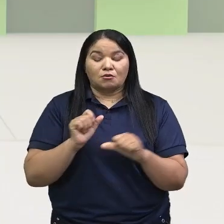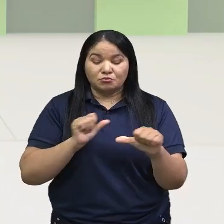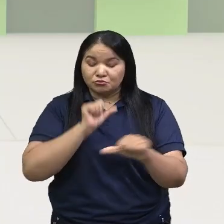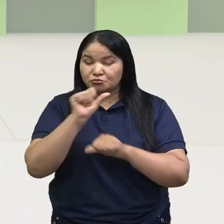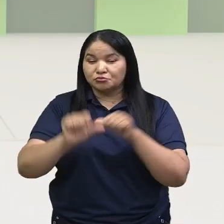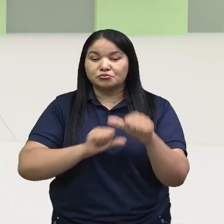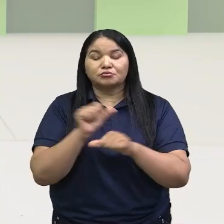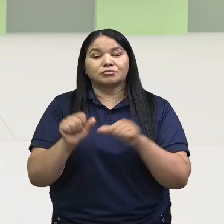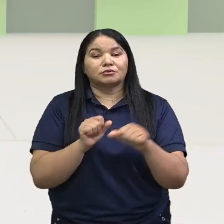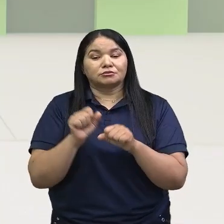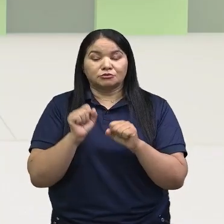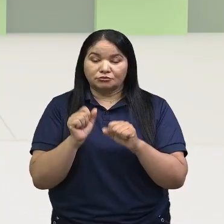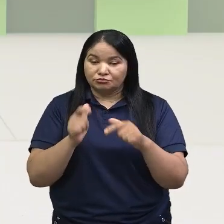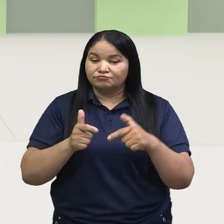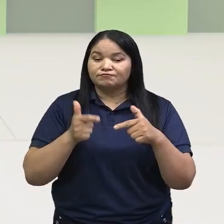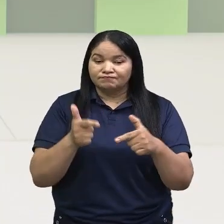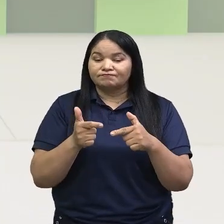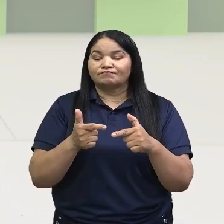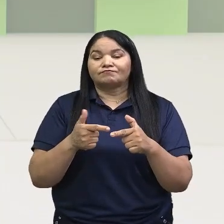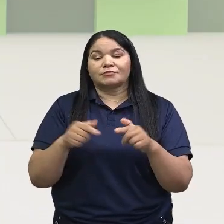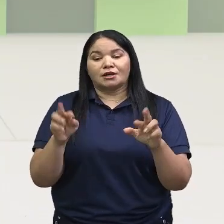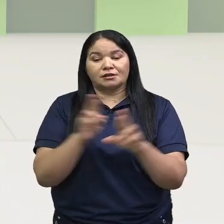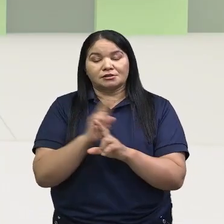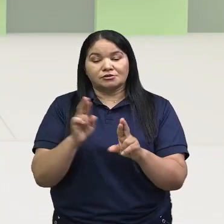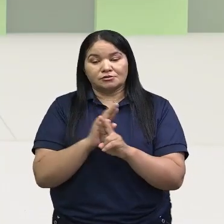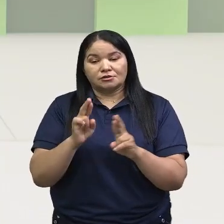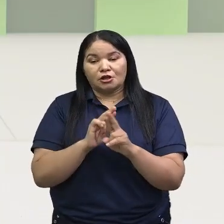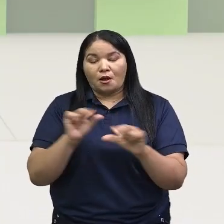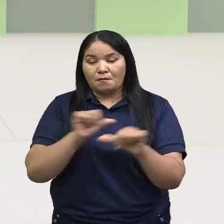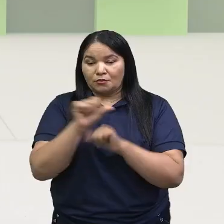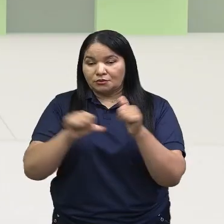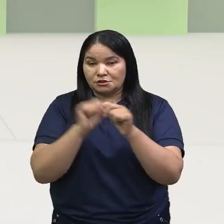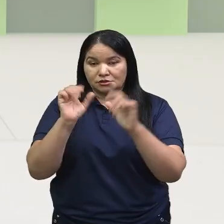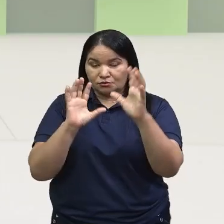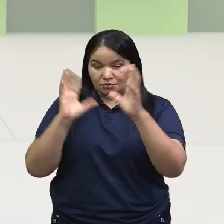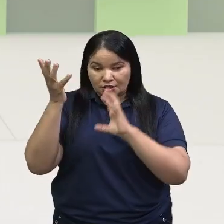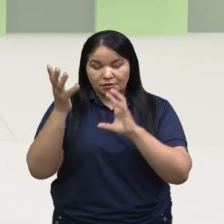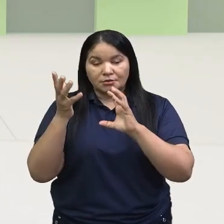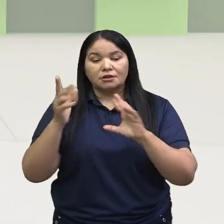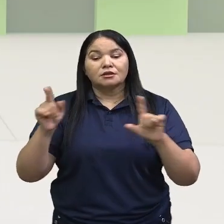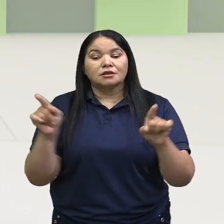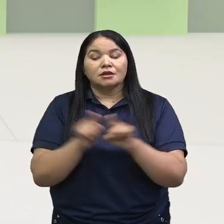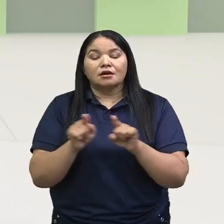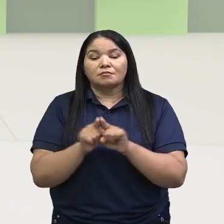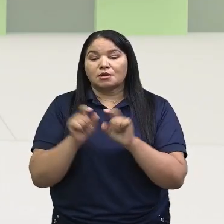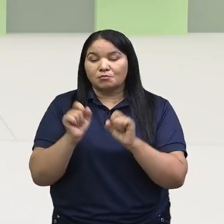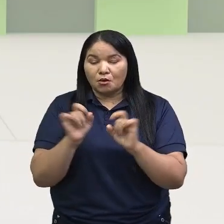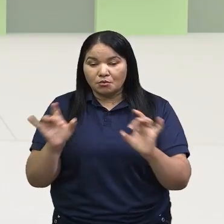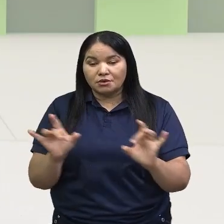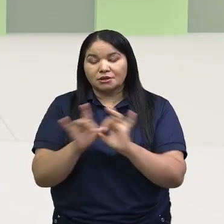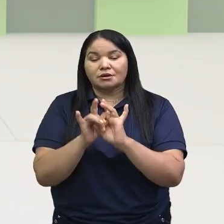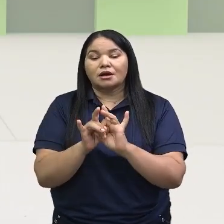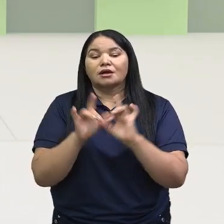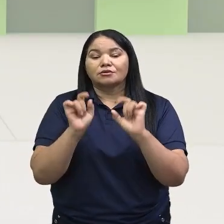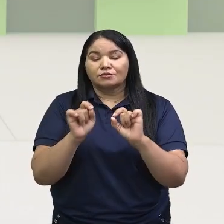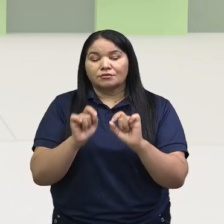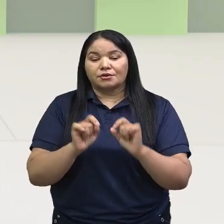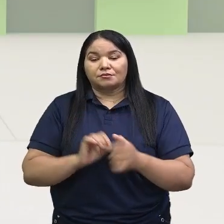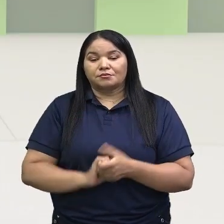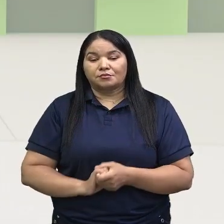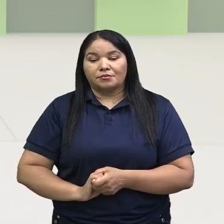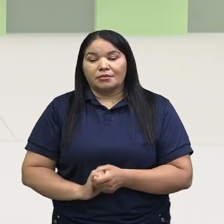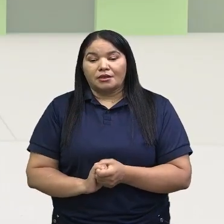transformador nas questões relacionadas às mudanças climáticas. E isso está muito ligado